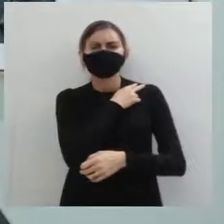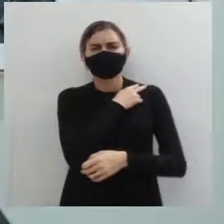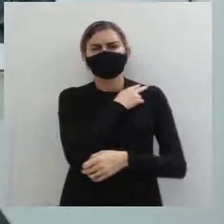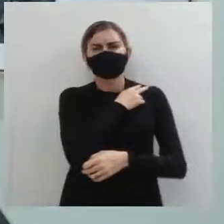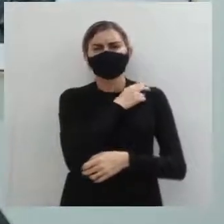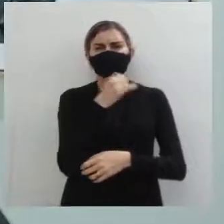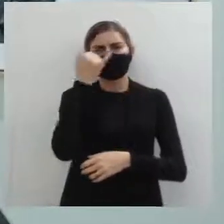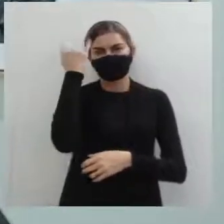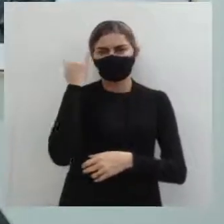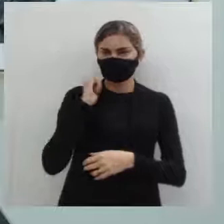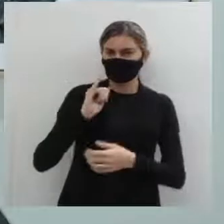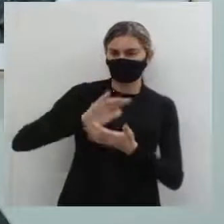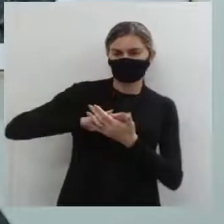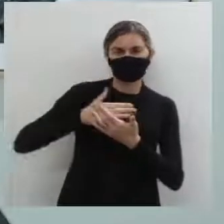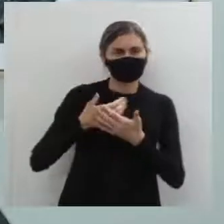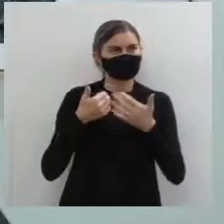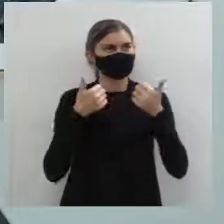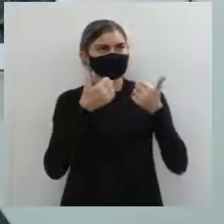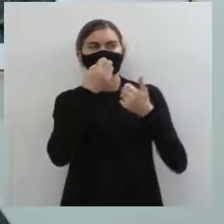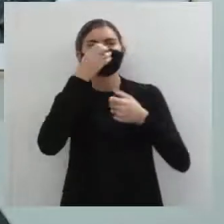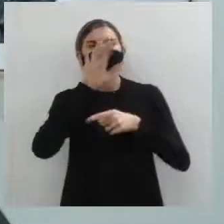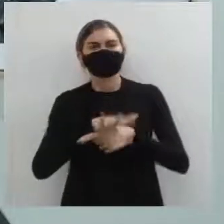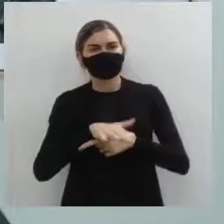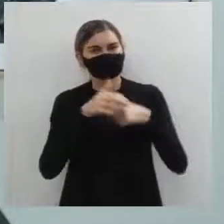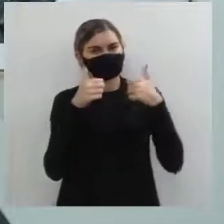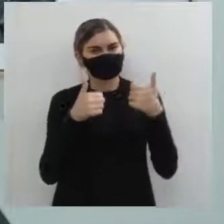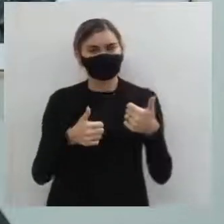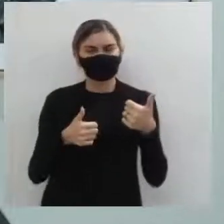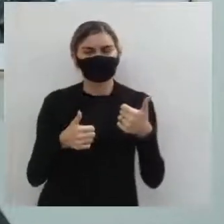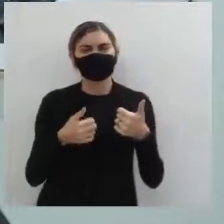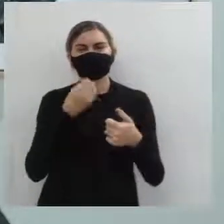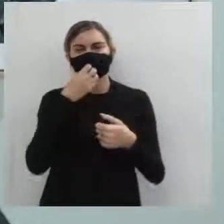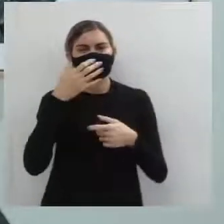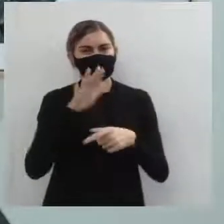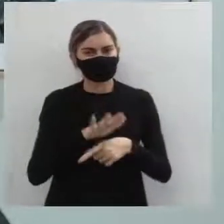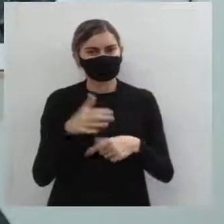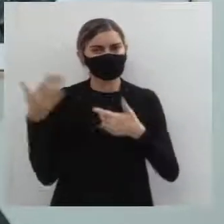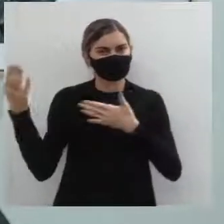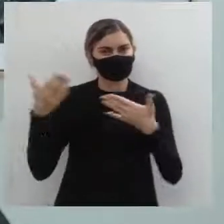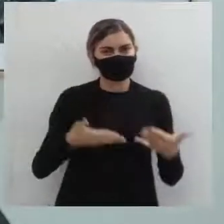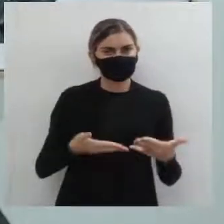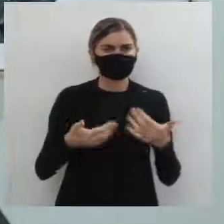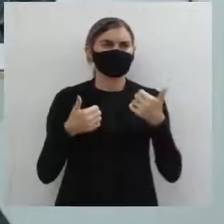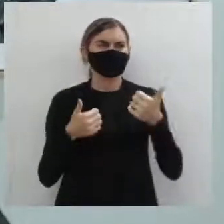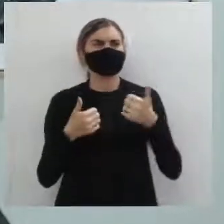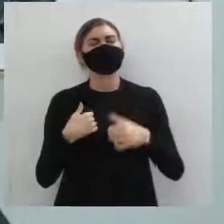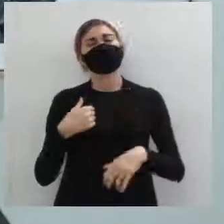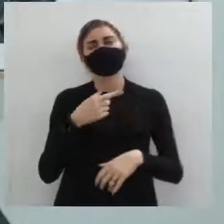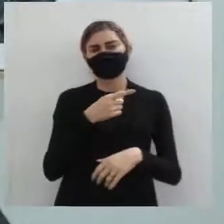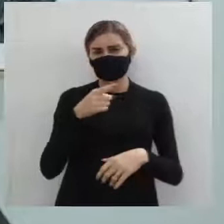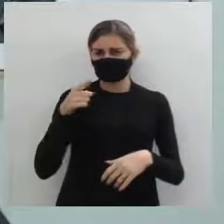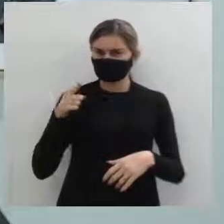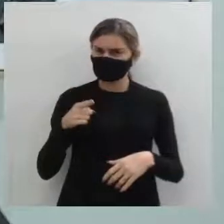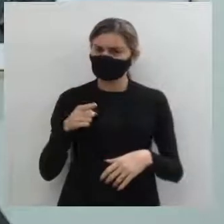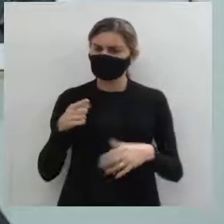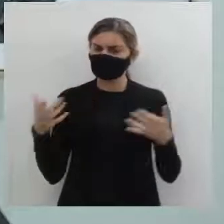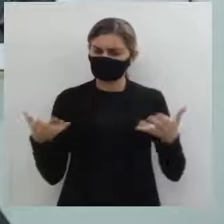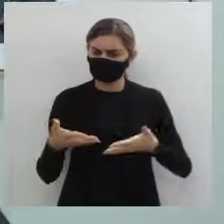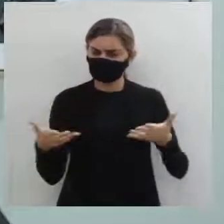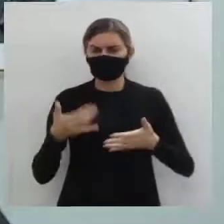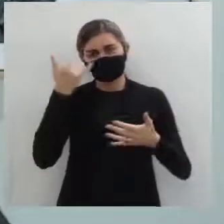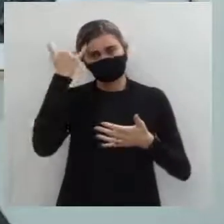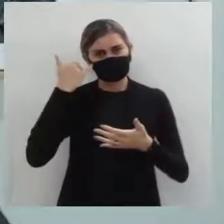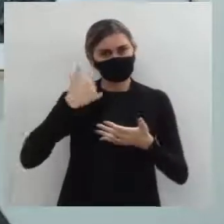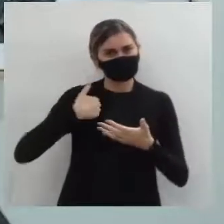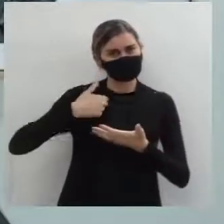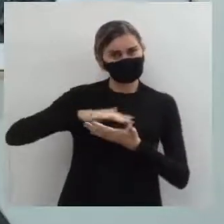a Isabela. Boa tarde, Isabela. Seja muito bem-vinda. Fera, na aula de hoje, Isabela e